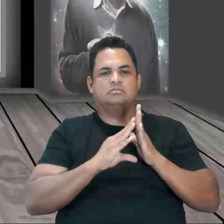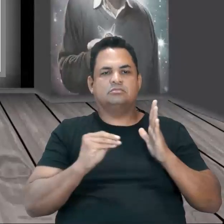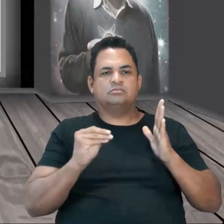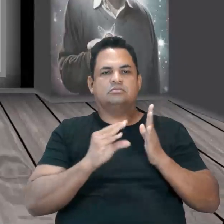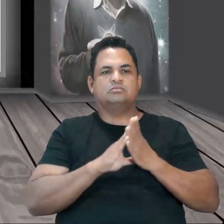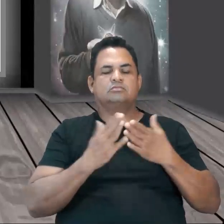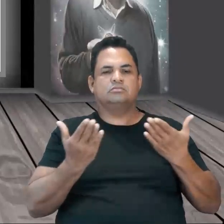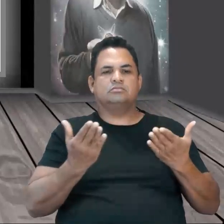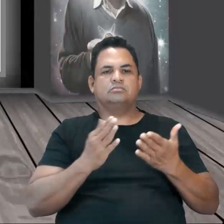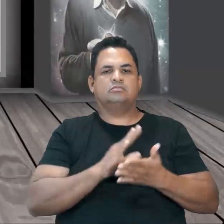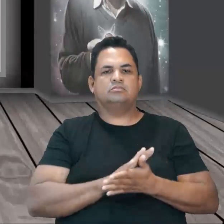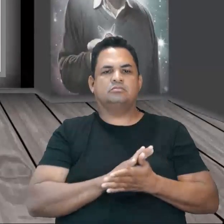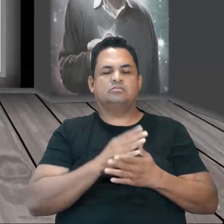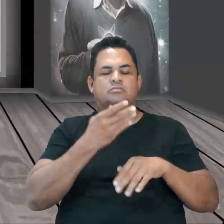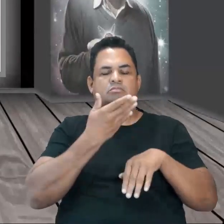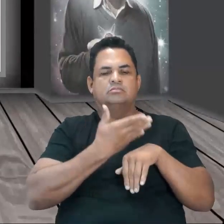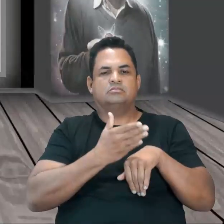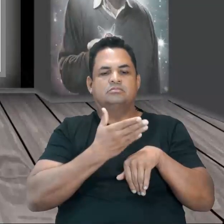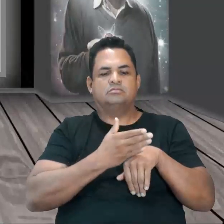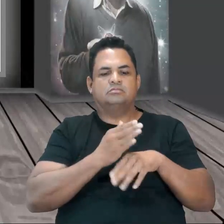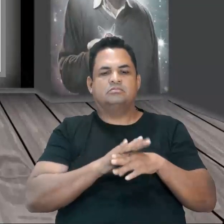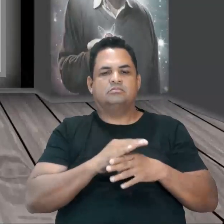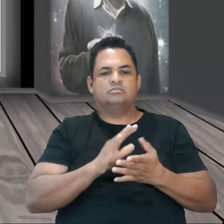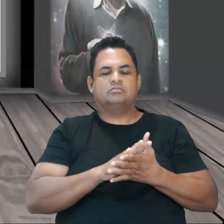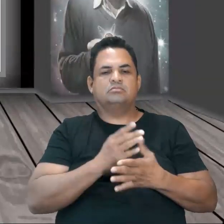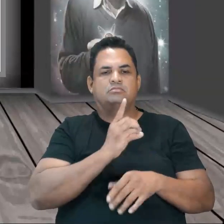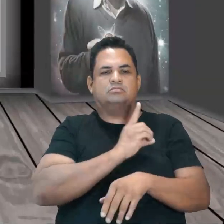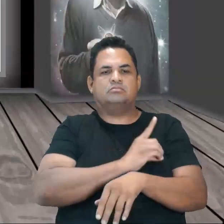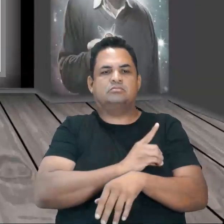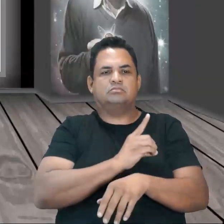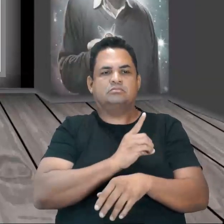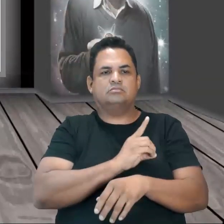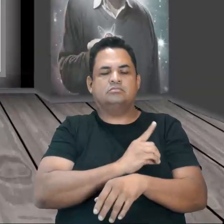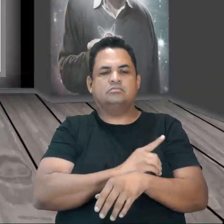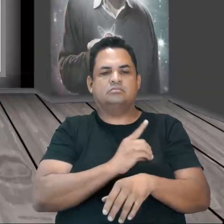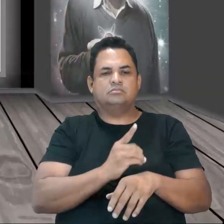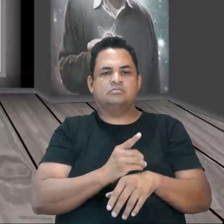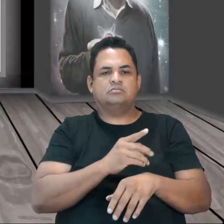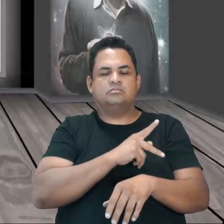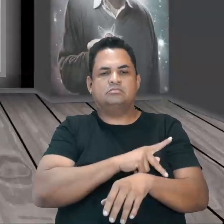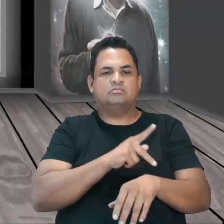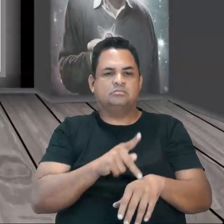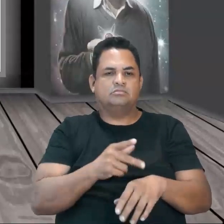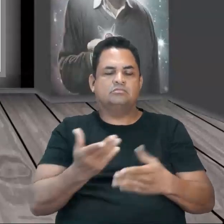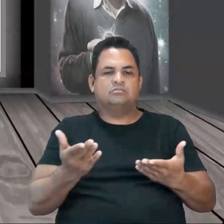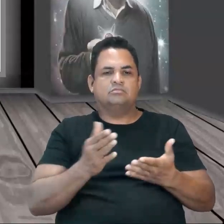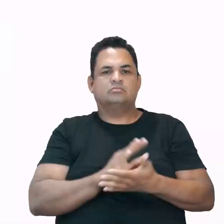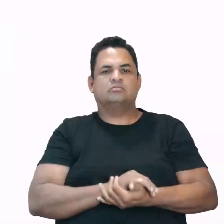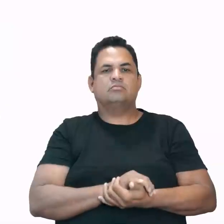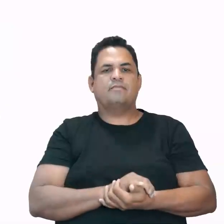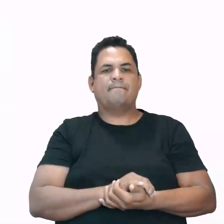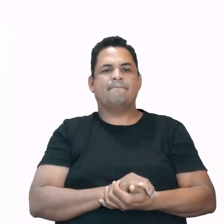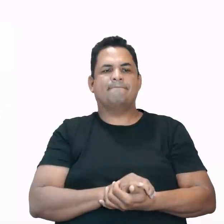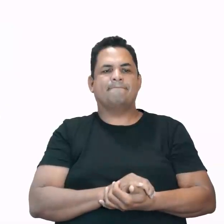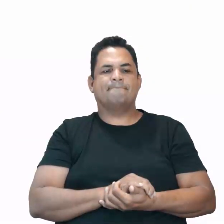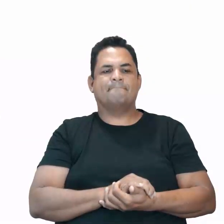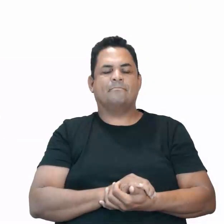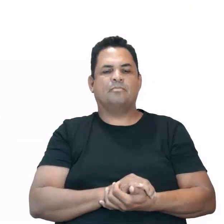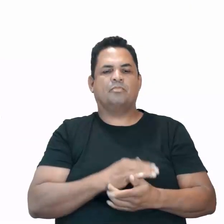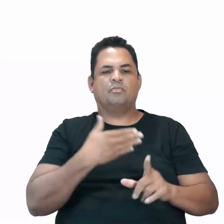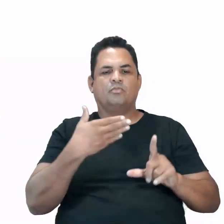modelo mais prático, mais didático, é esse que você está vendo aí. Vamos voltar lá para o slide? Então, olha só, no slide